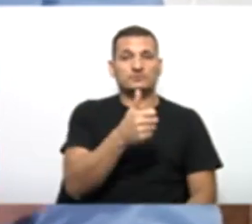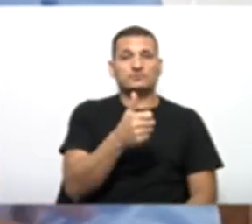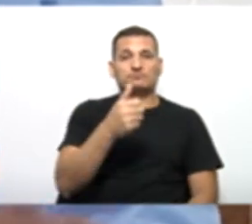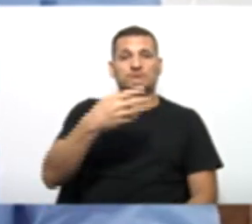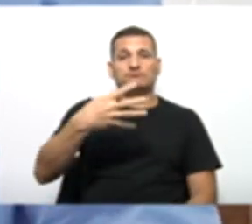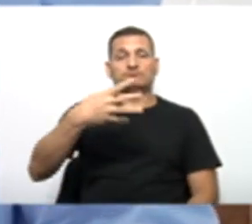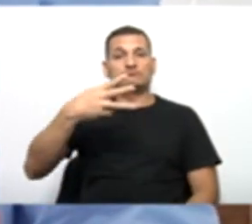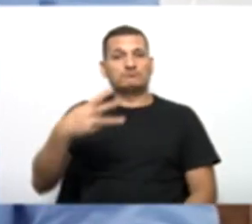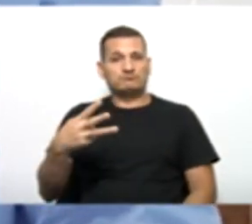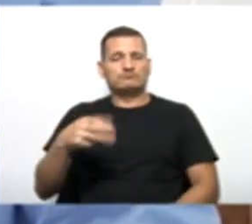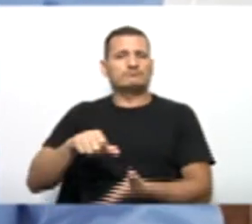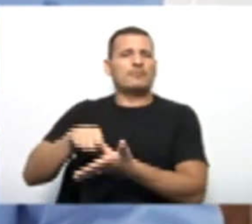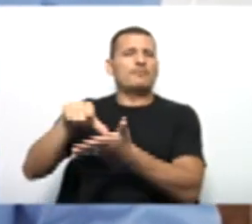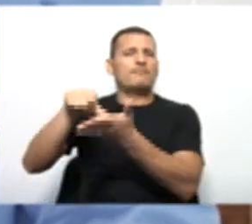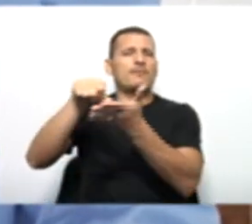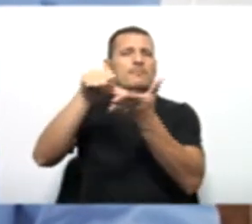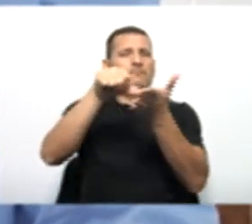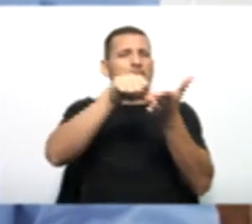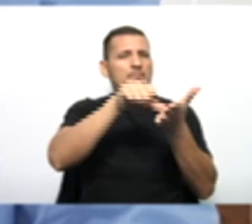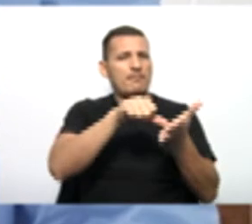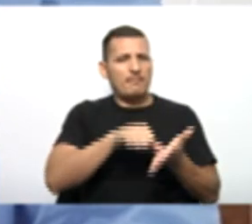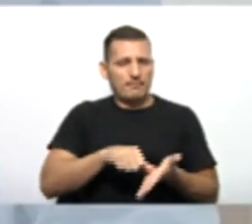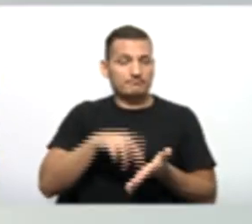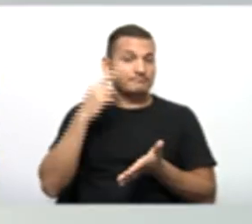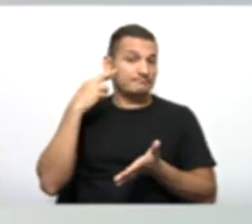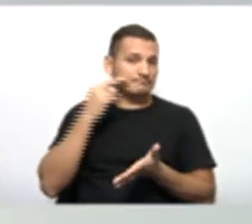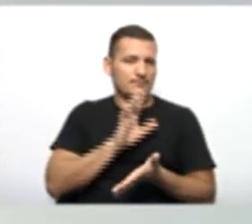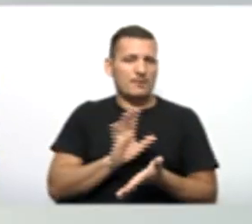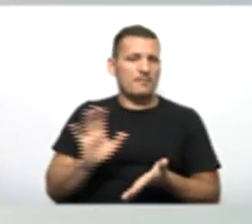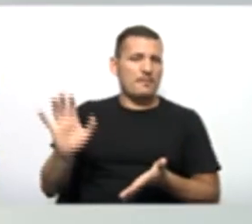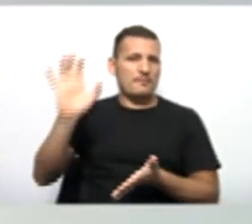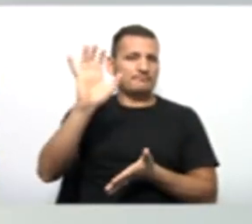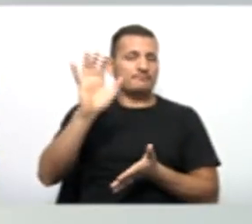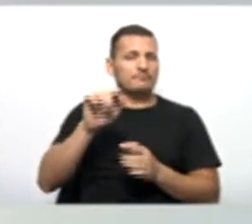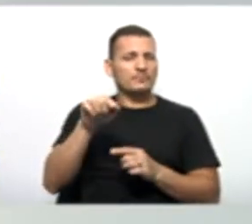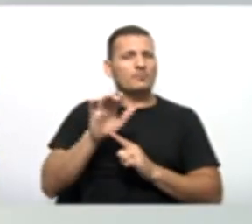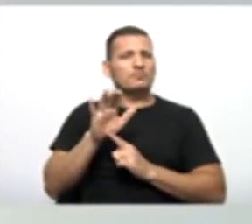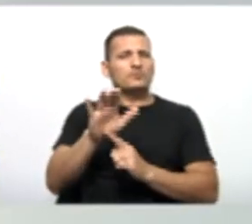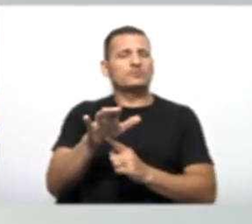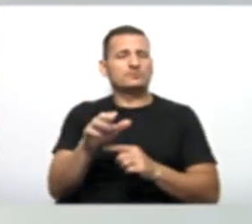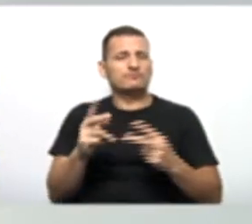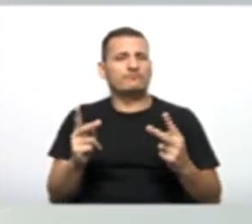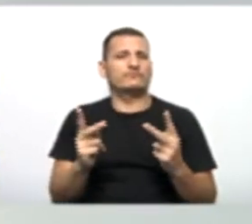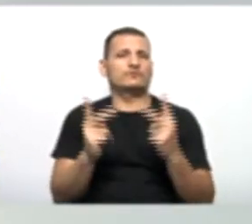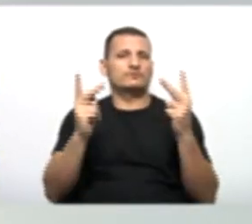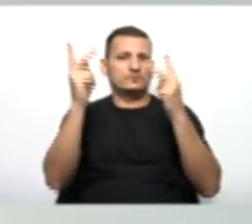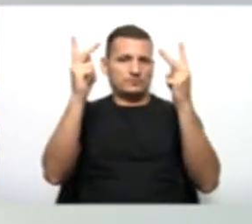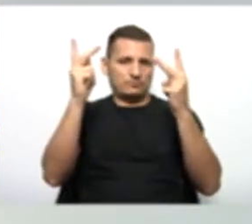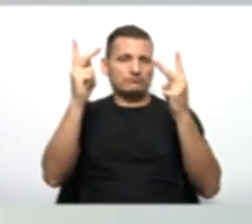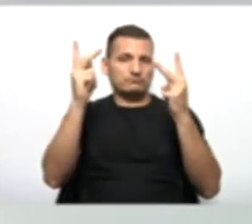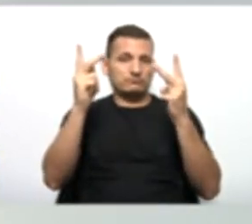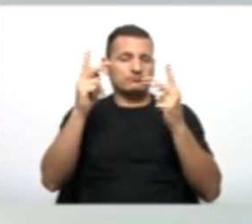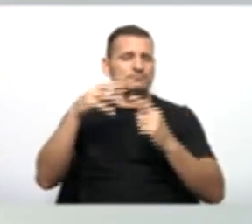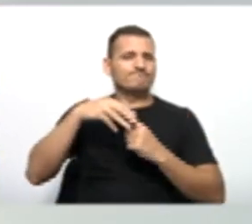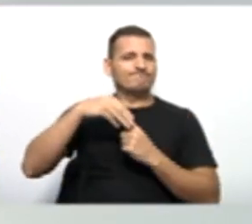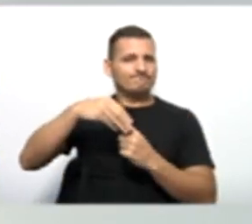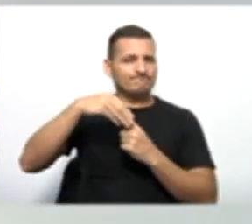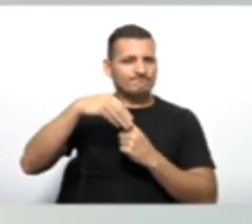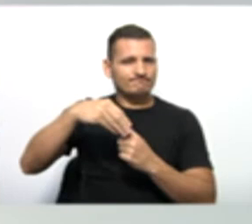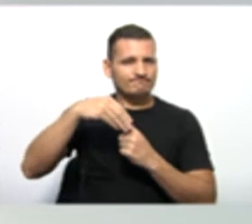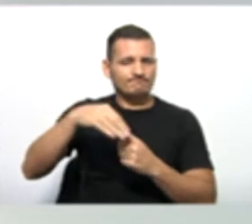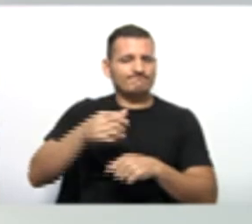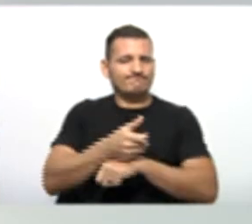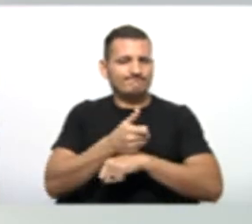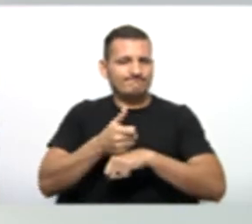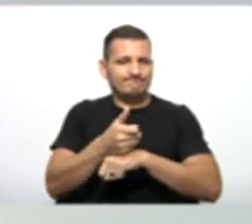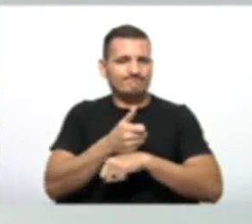polos distribuídos em todas as regiões do estado. Isso mostra a valorização, a nossa prioridade